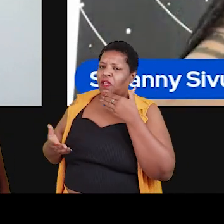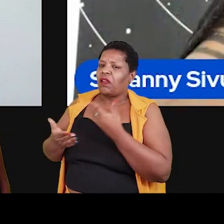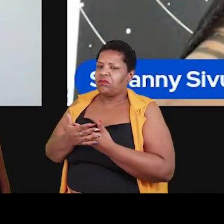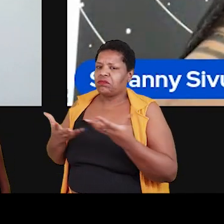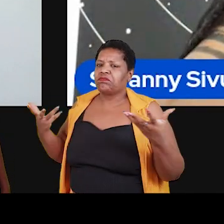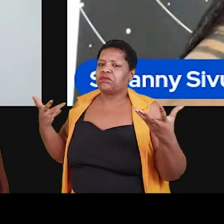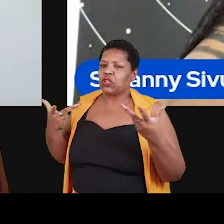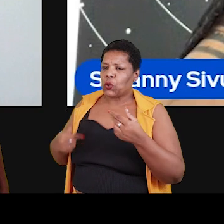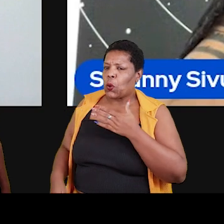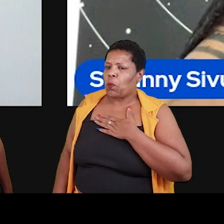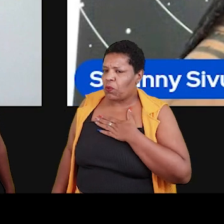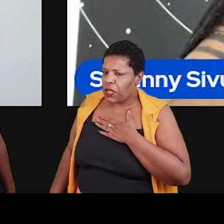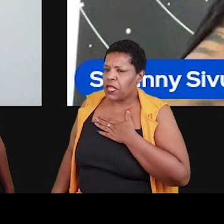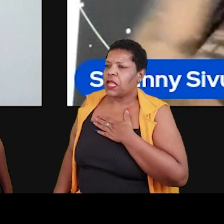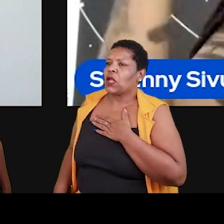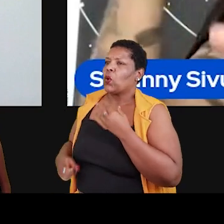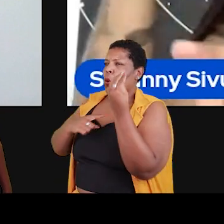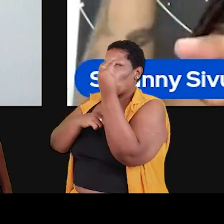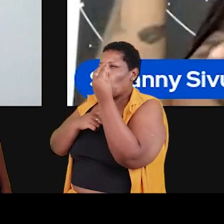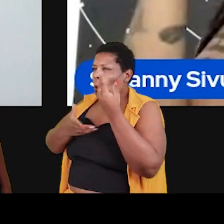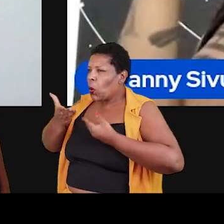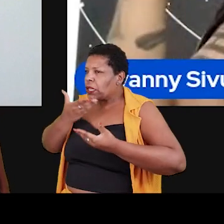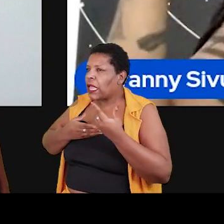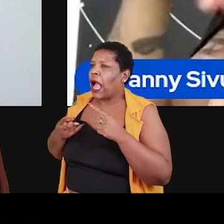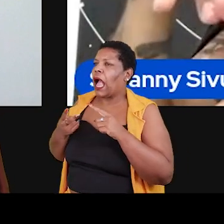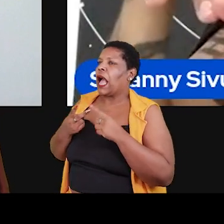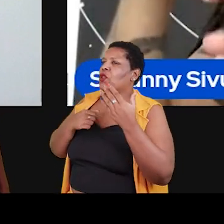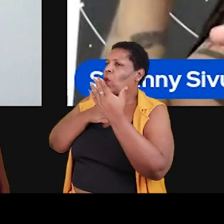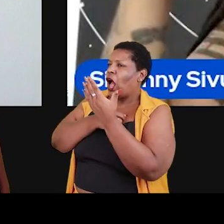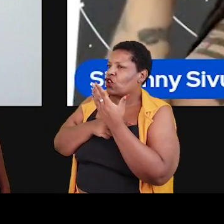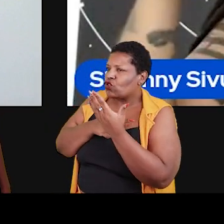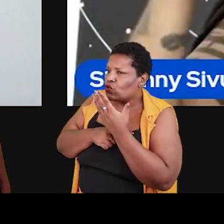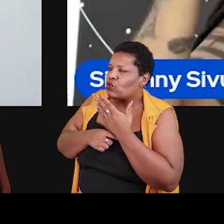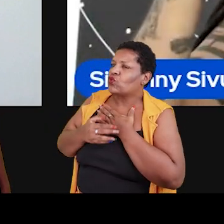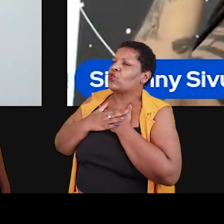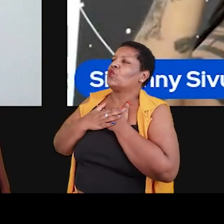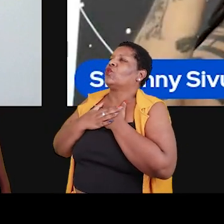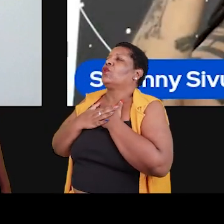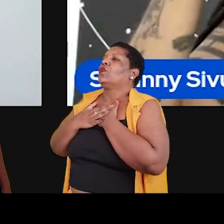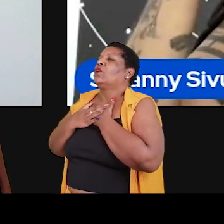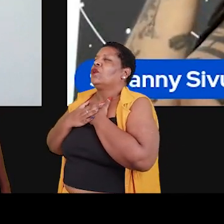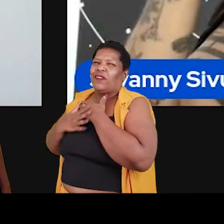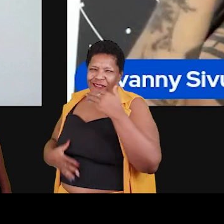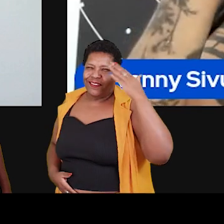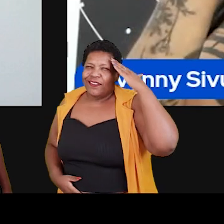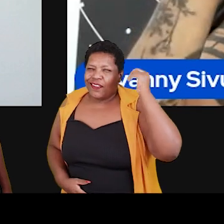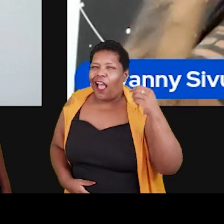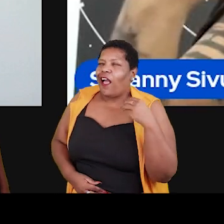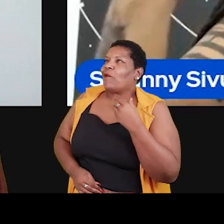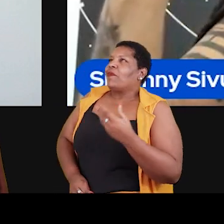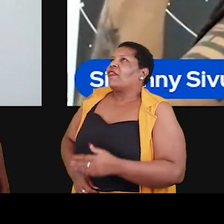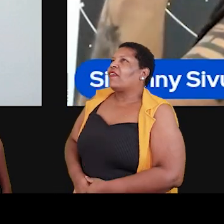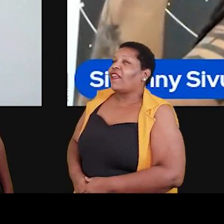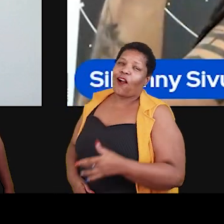incríveis comigo, o cuidado, o amparo, sabe assim,